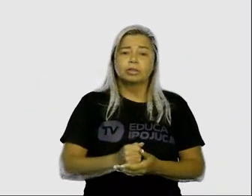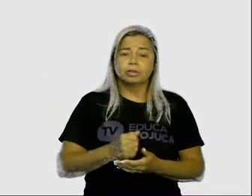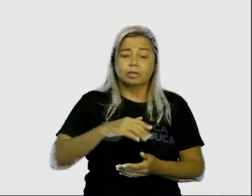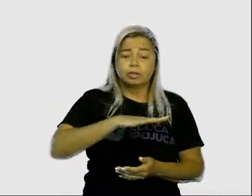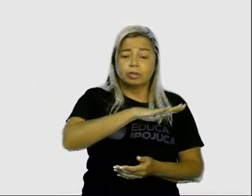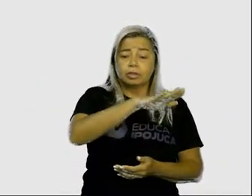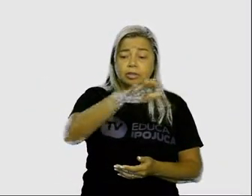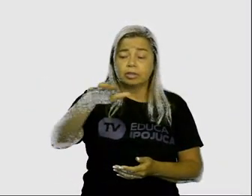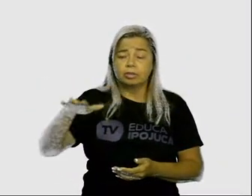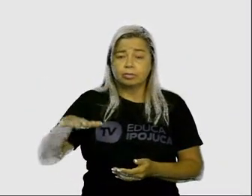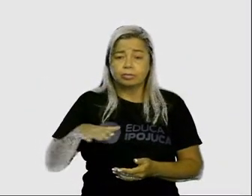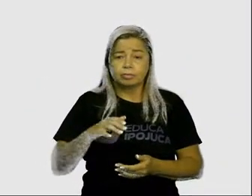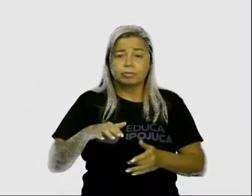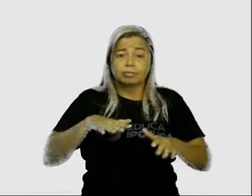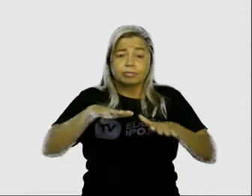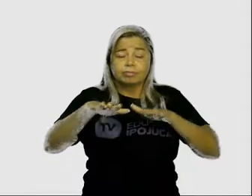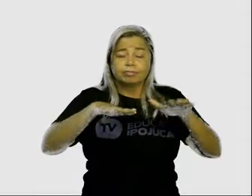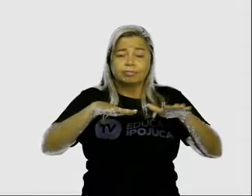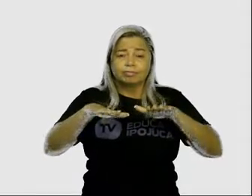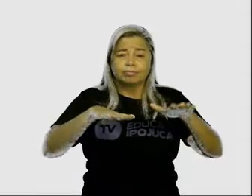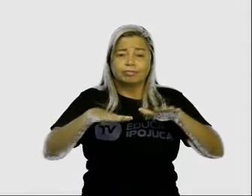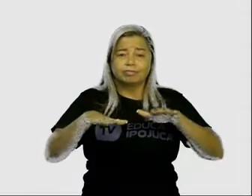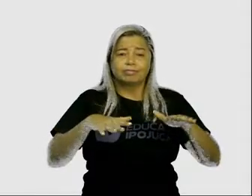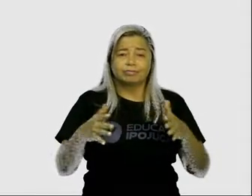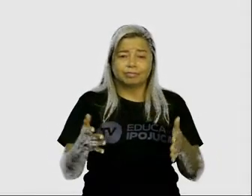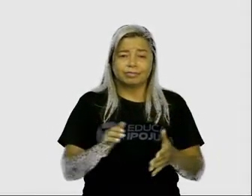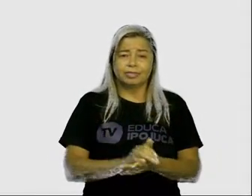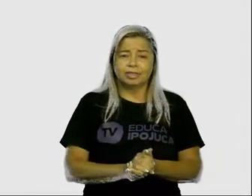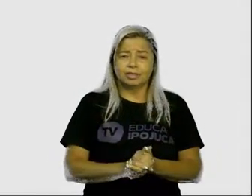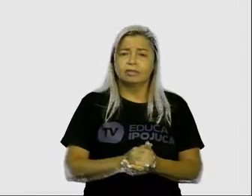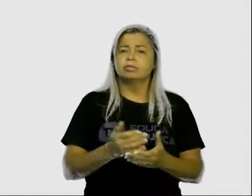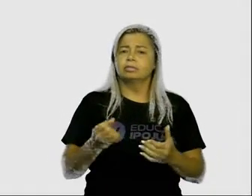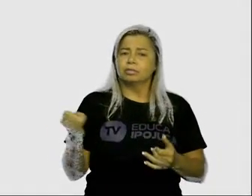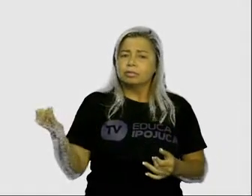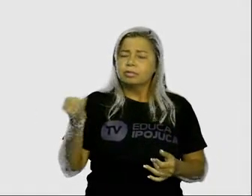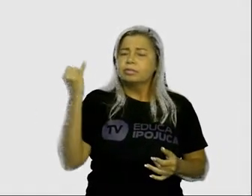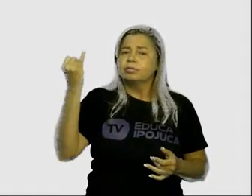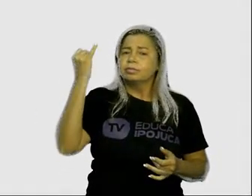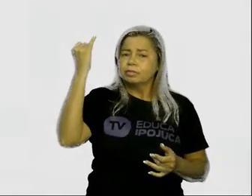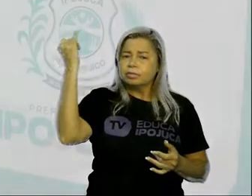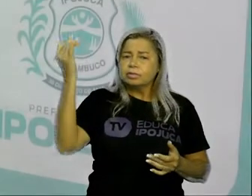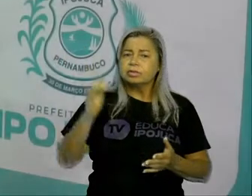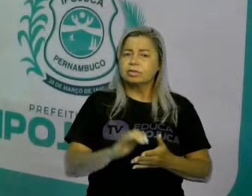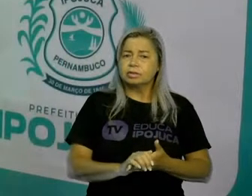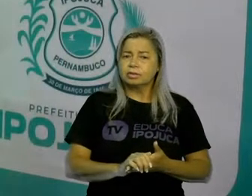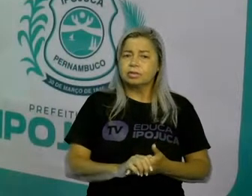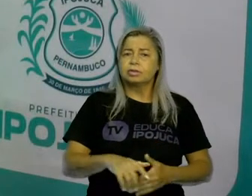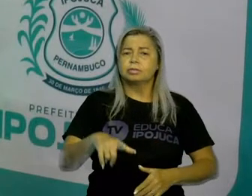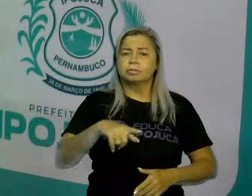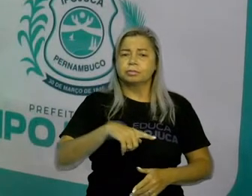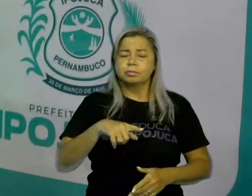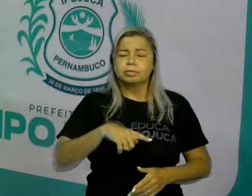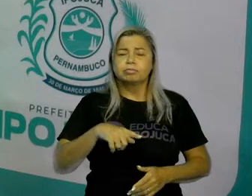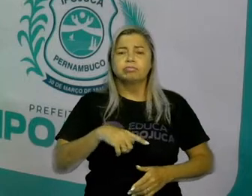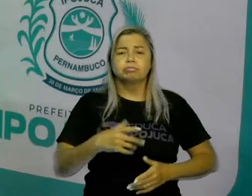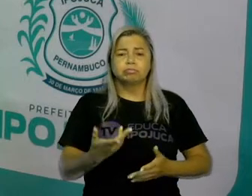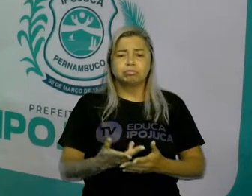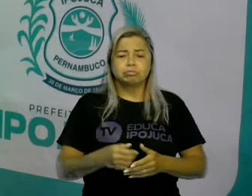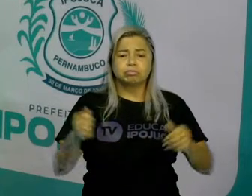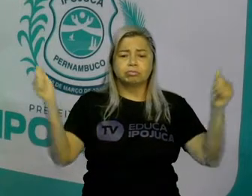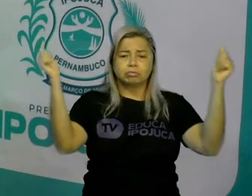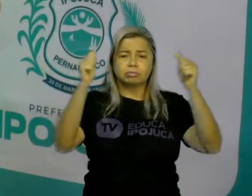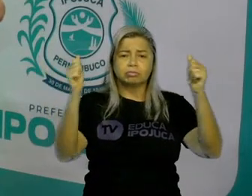espaços, movimentos. Olha que interessante o que pode ter nas nossas artes visuais.